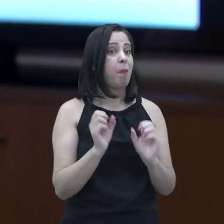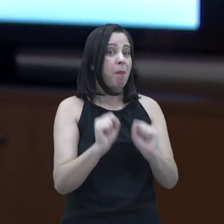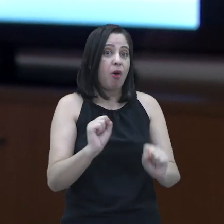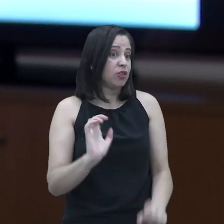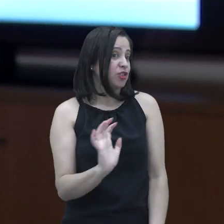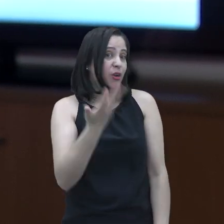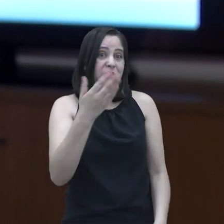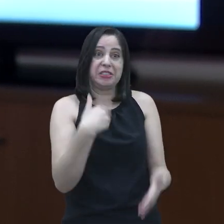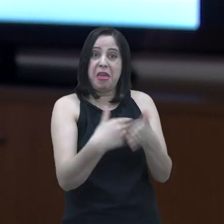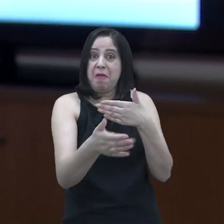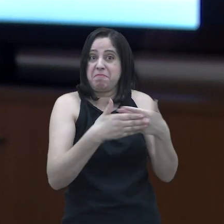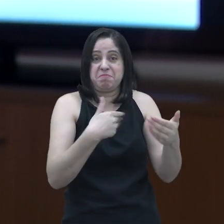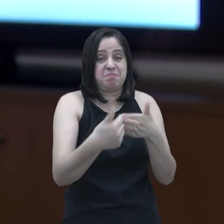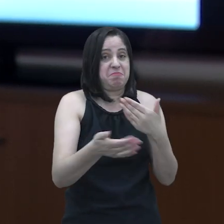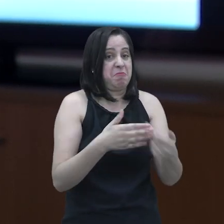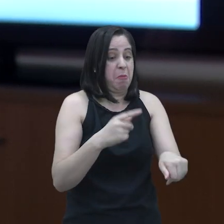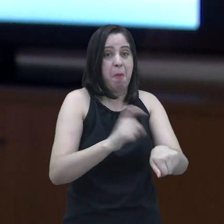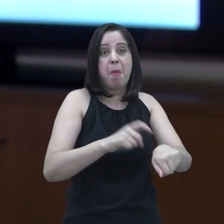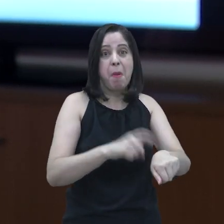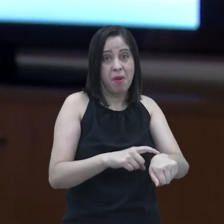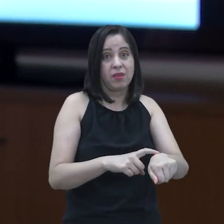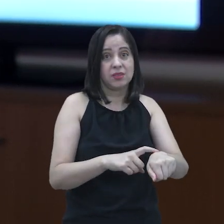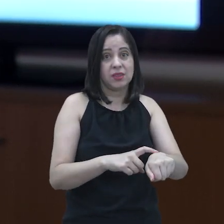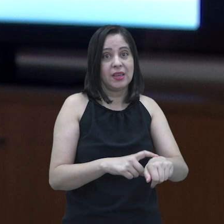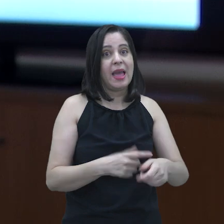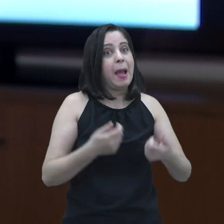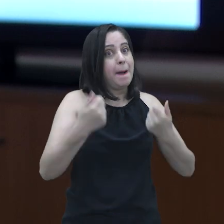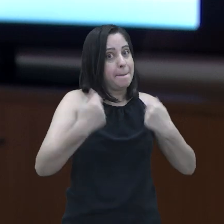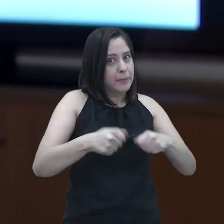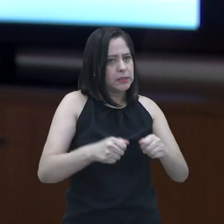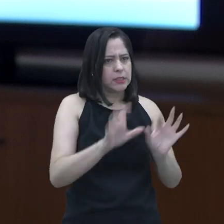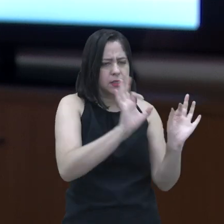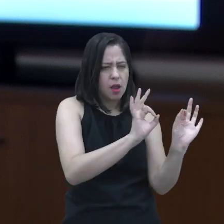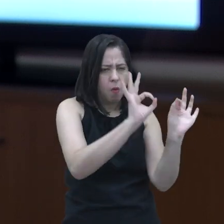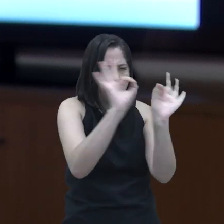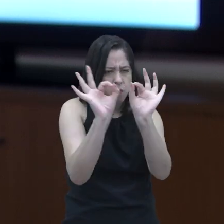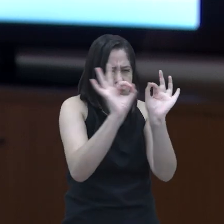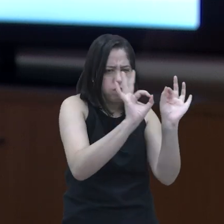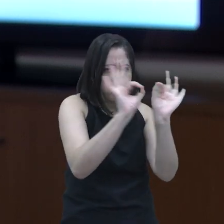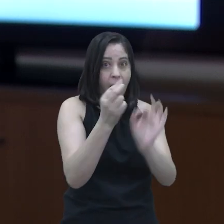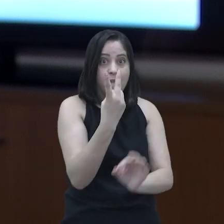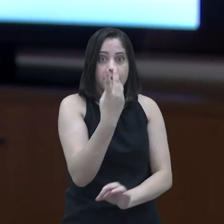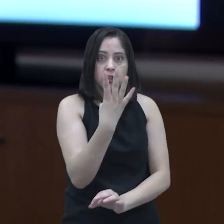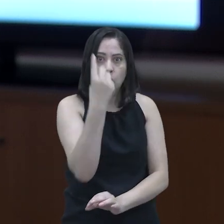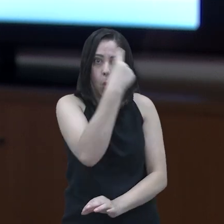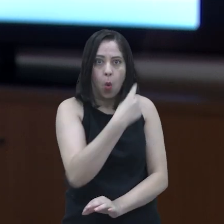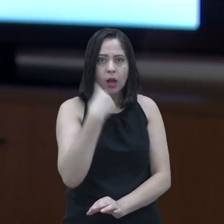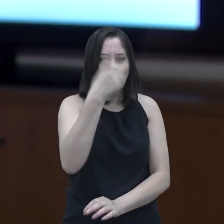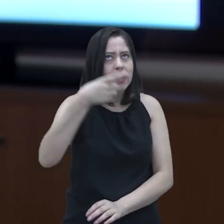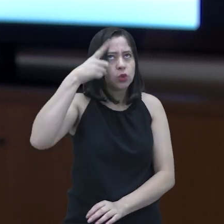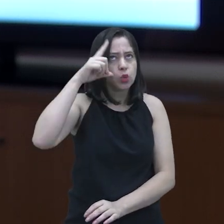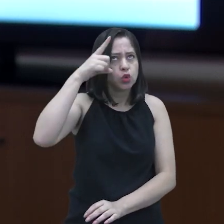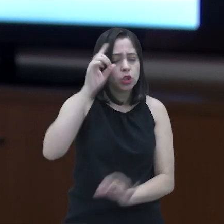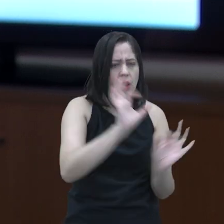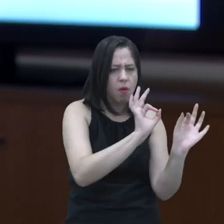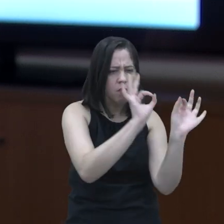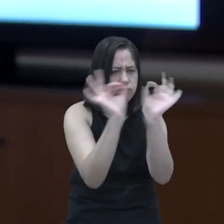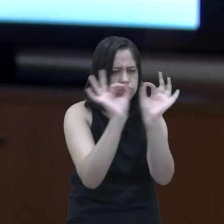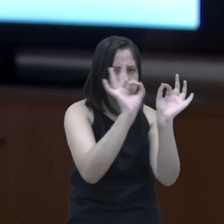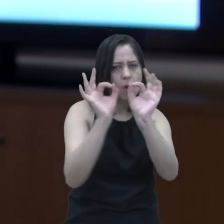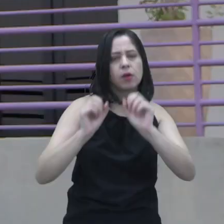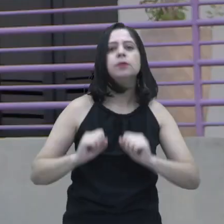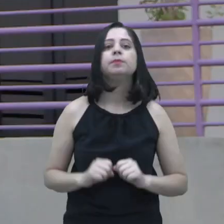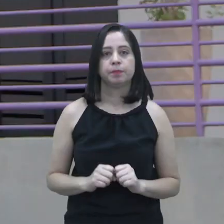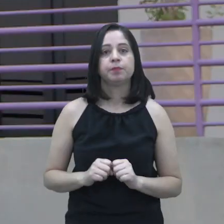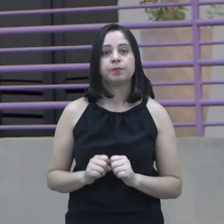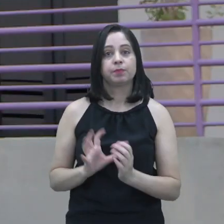fenômenos que podem ocorrer em qualquer momento, então, que requerem de um monitoramento constante, 24 horas por dia, todos os